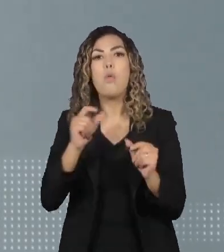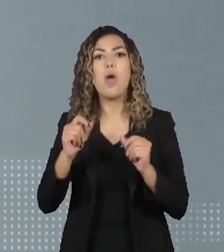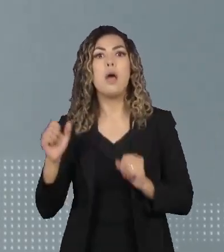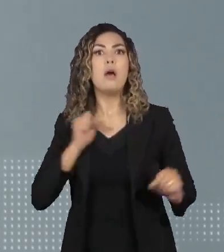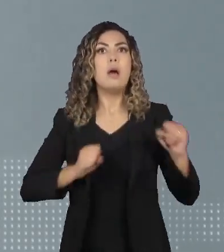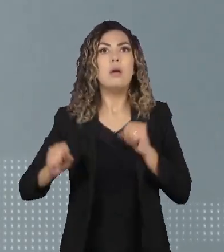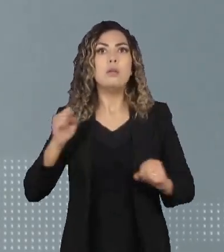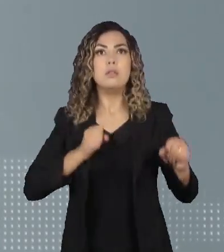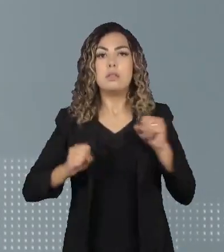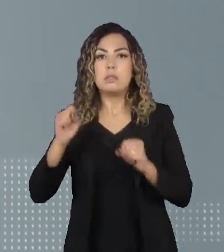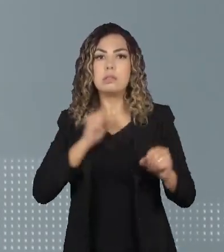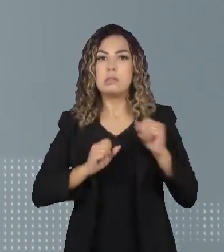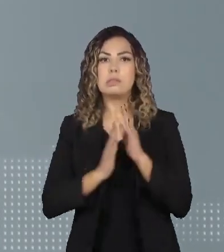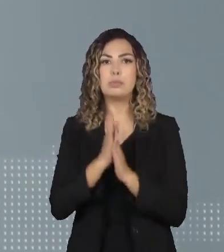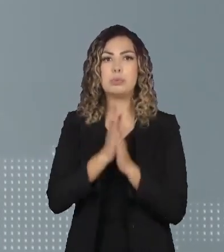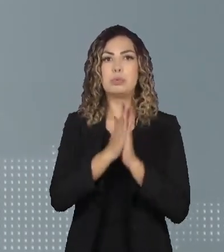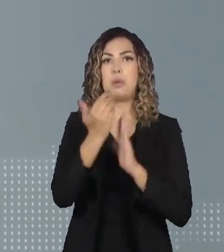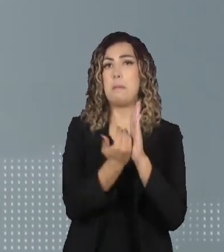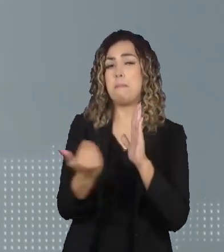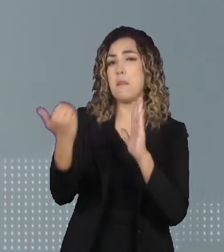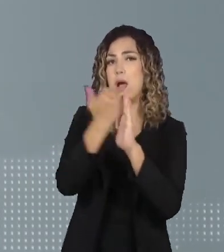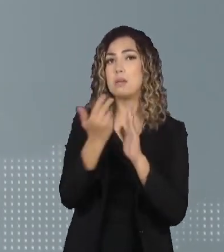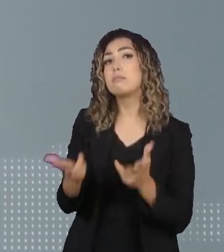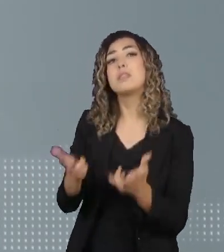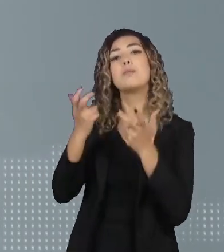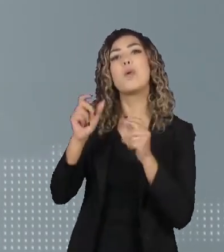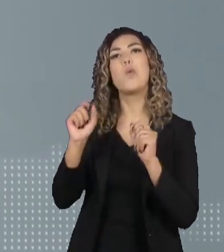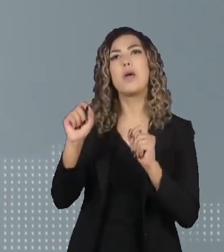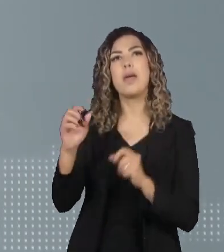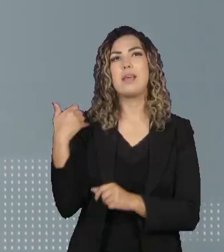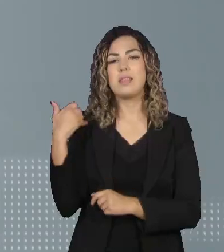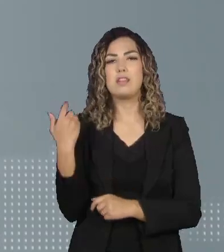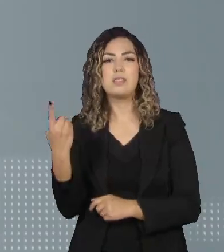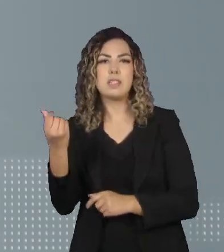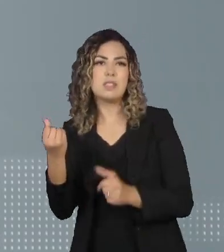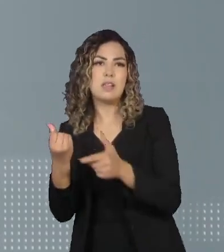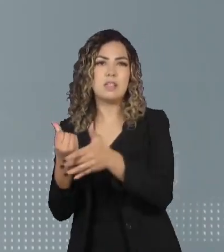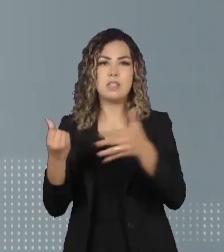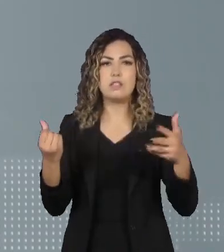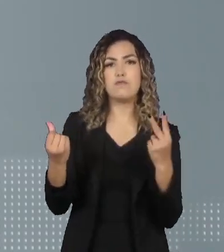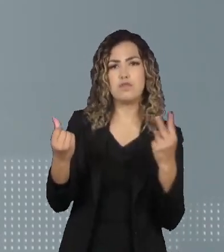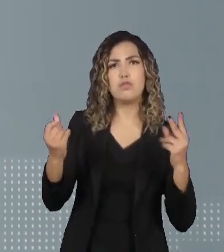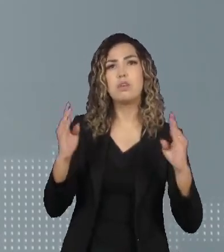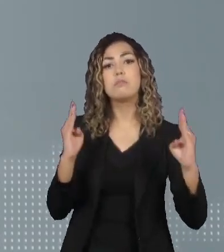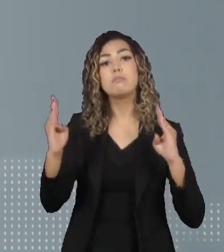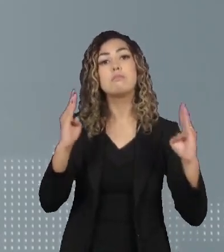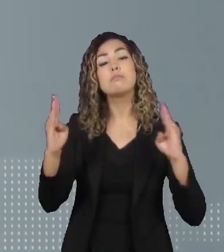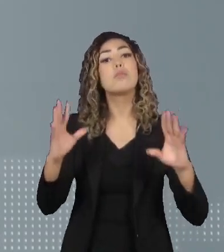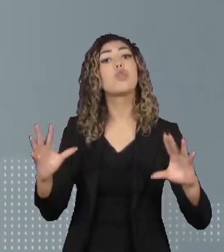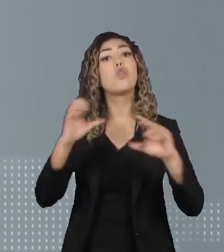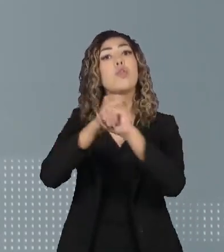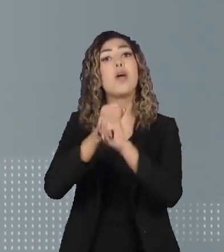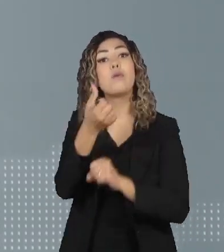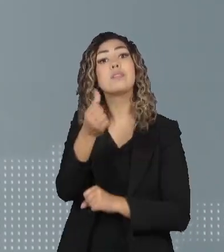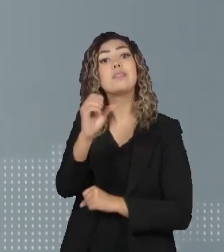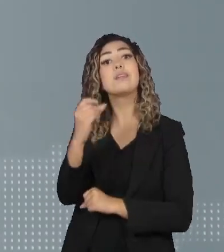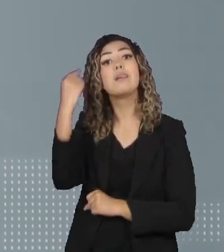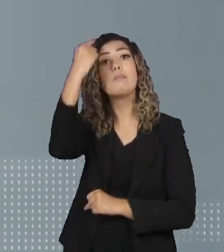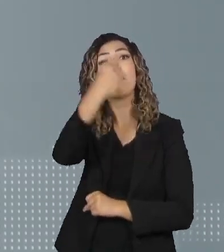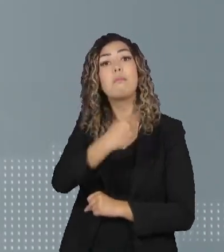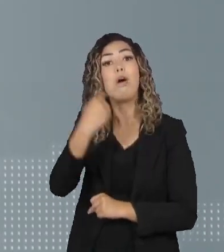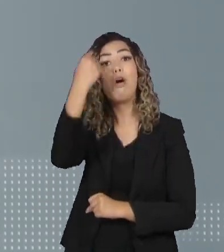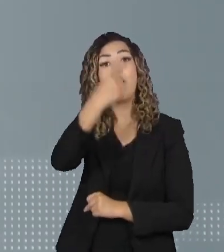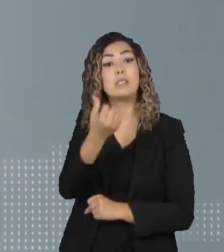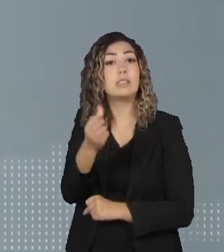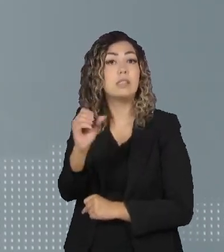dos jovens de 16 a 18 anos passam entre 2 e 4 horas por dia nas redes sociais. As 5 plataformas